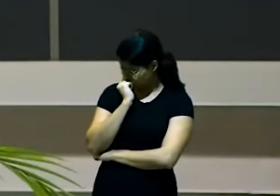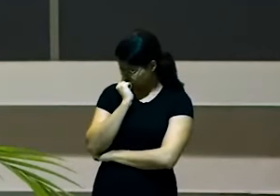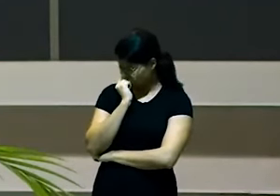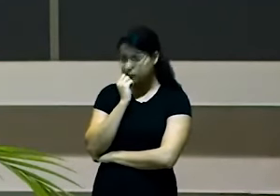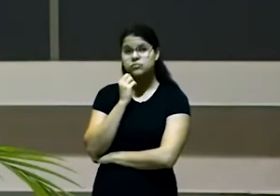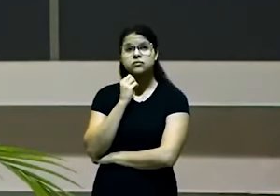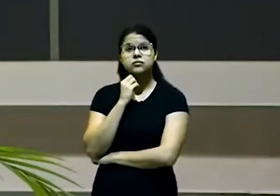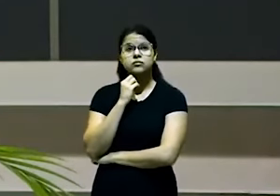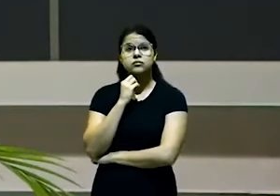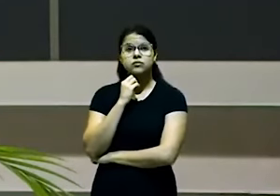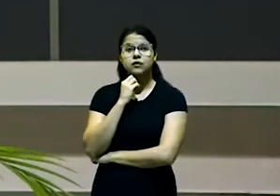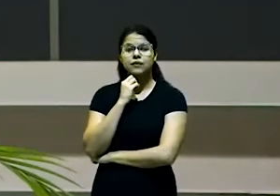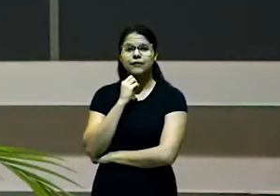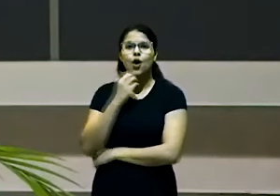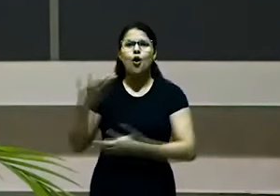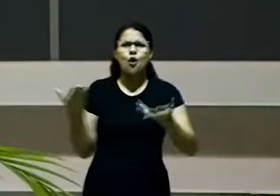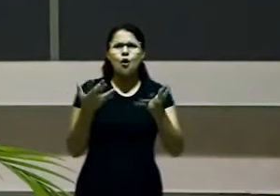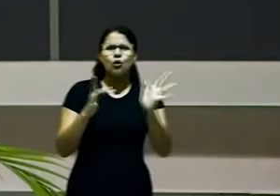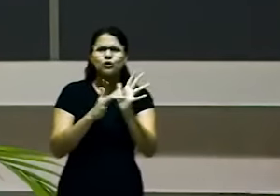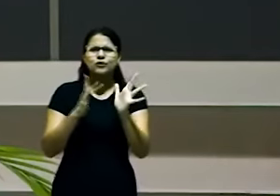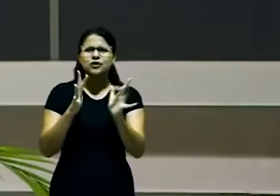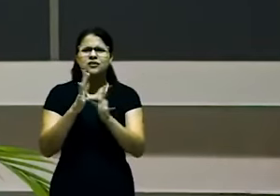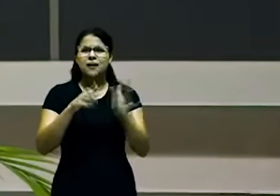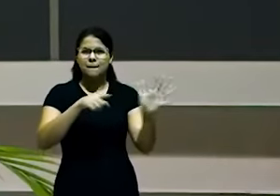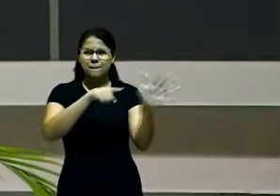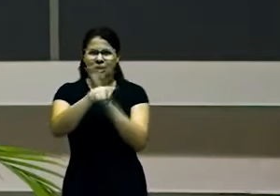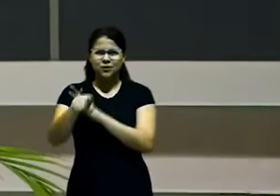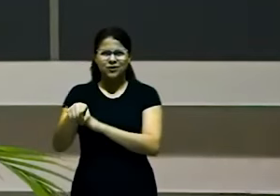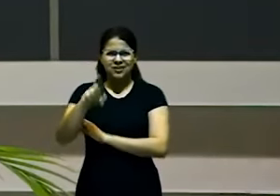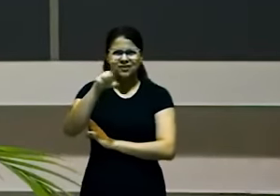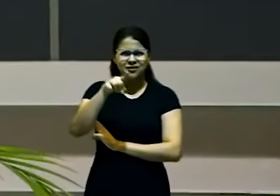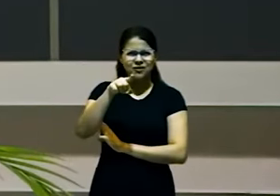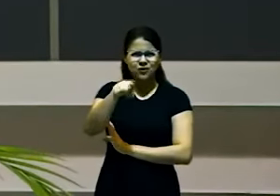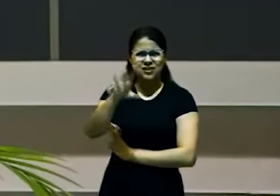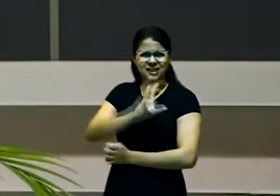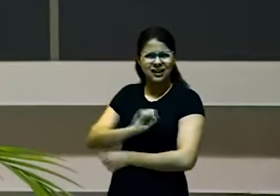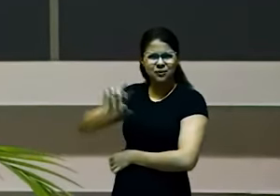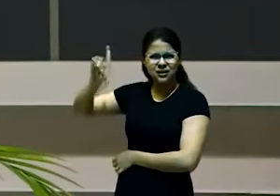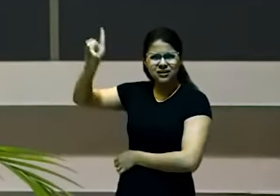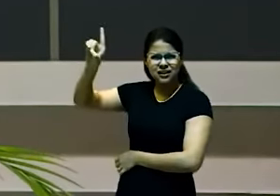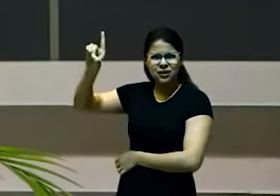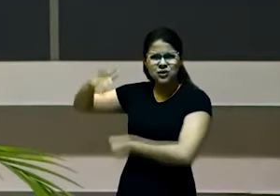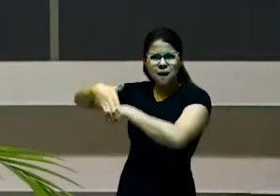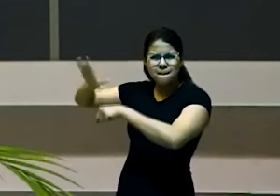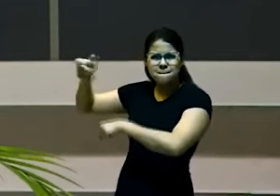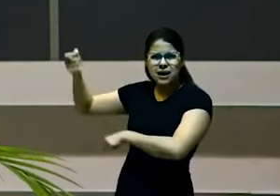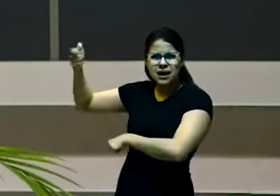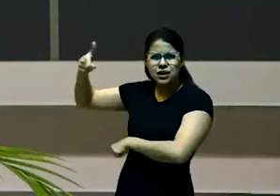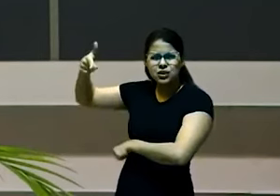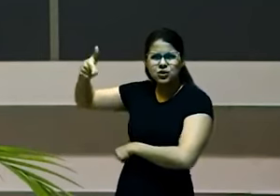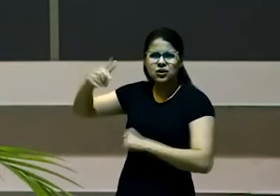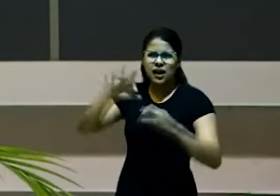você pode dizer Senhor eu te amo mais do que tudo Senhor eu te amo mais do que aqueles que eu deixei lá na